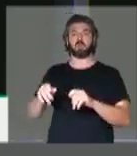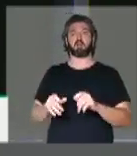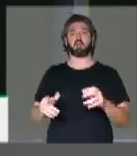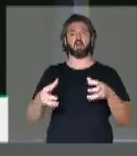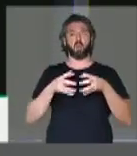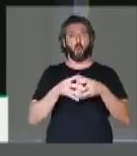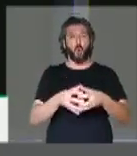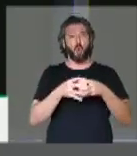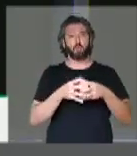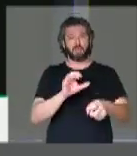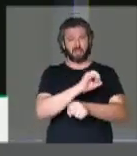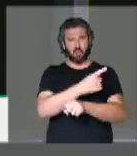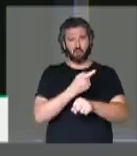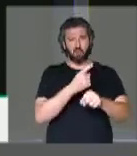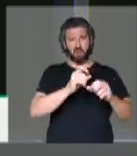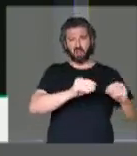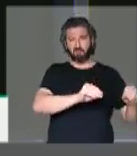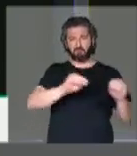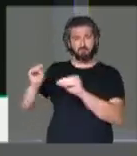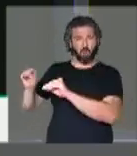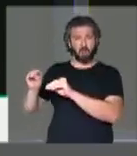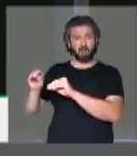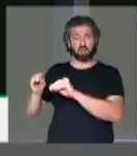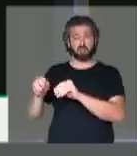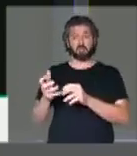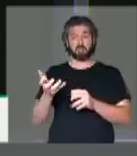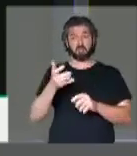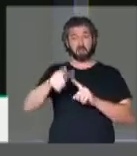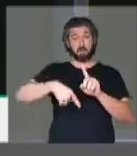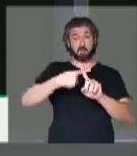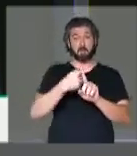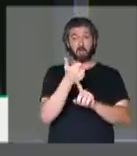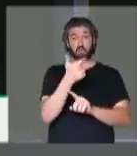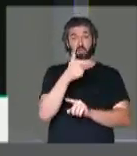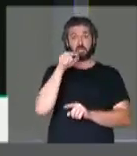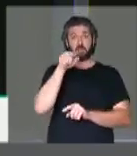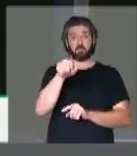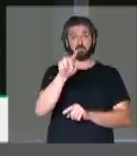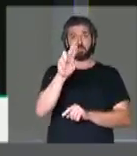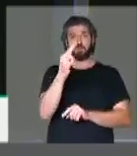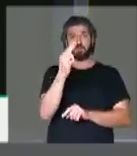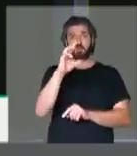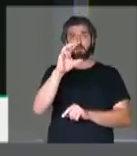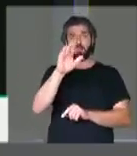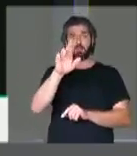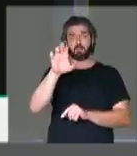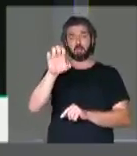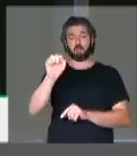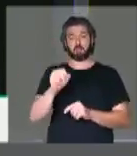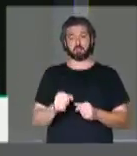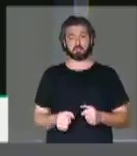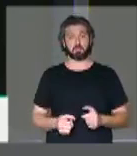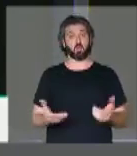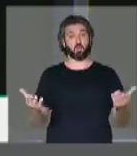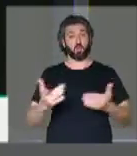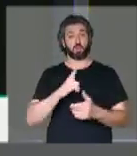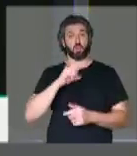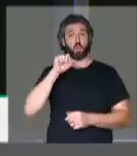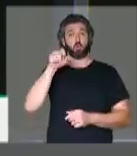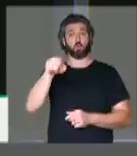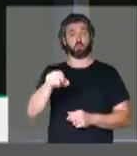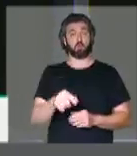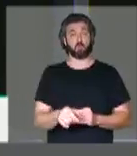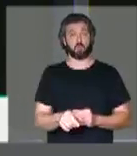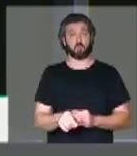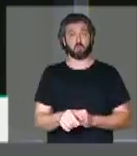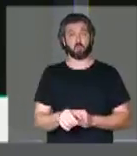das comunidades quilombolas eles querem mais 12 mil hectares hoje tem 8 mil que hectares a área